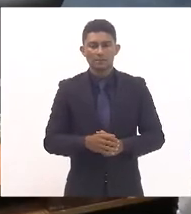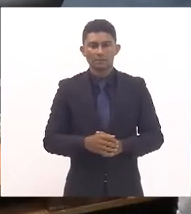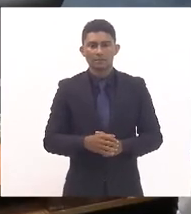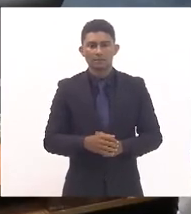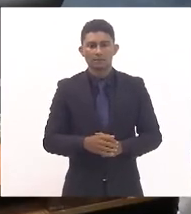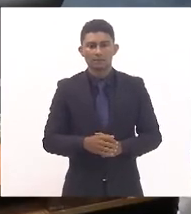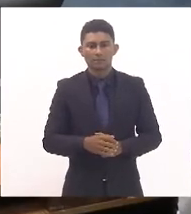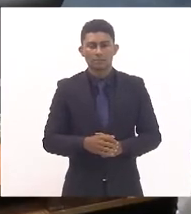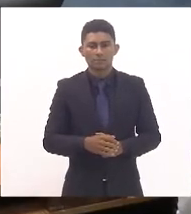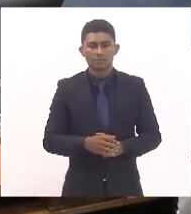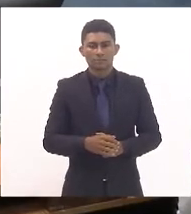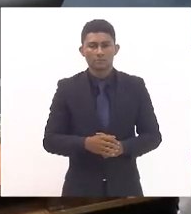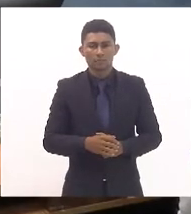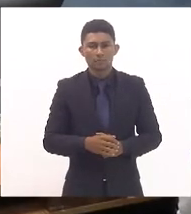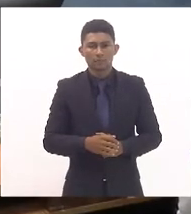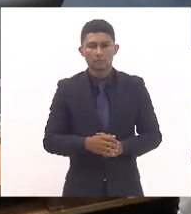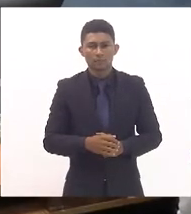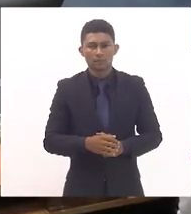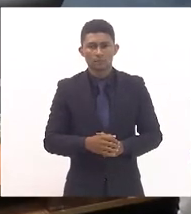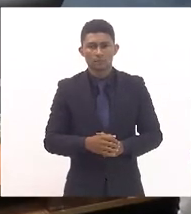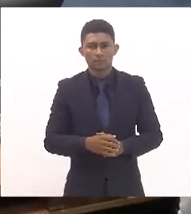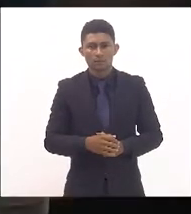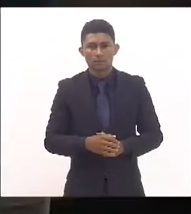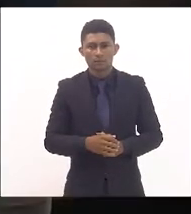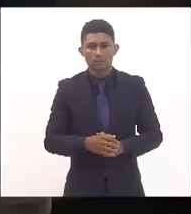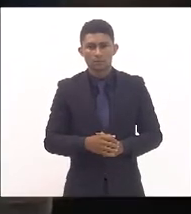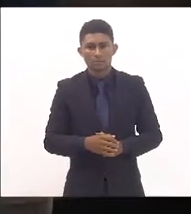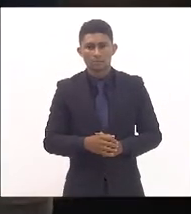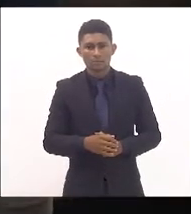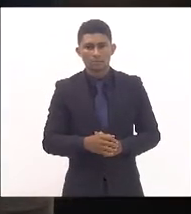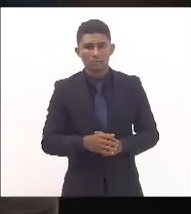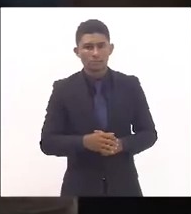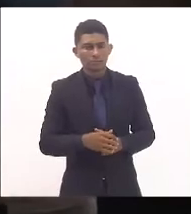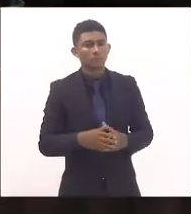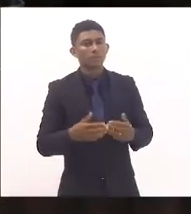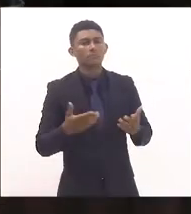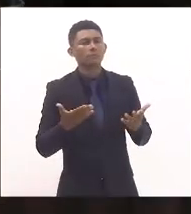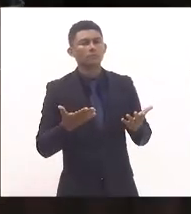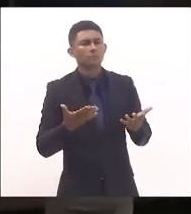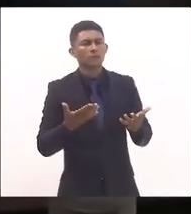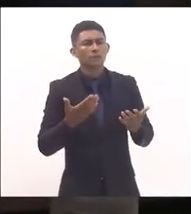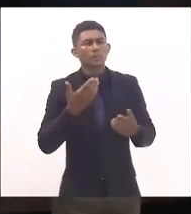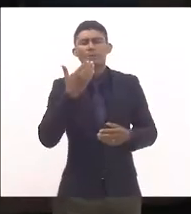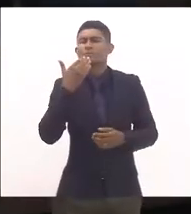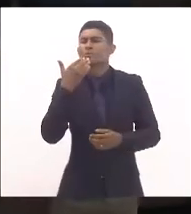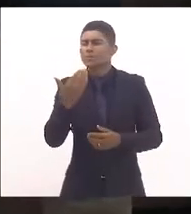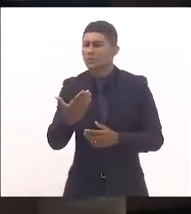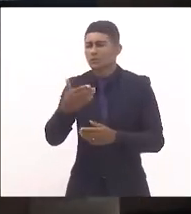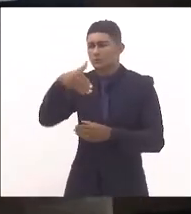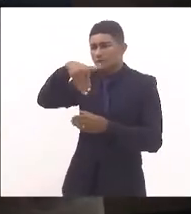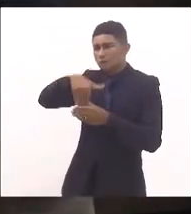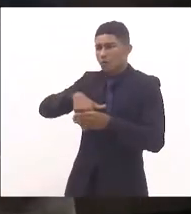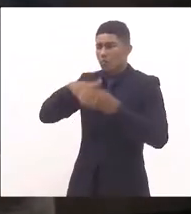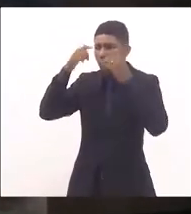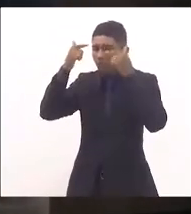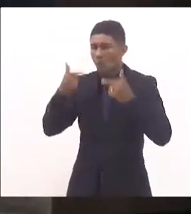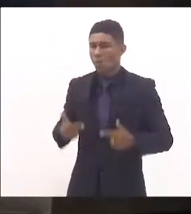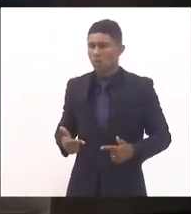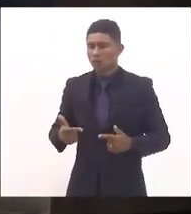Deló, posso pedir a abstenção 986? Pedir o quê? Abstenção.